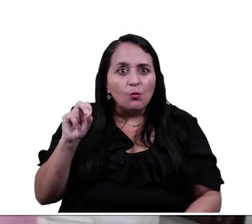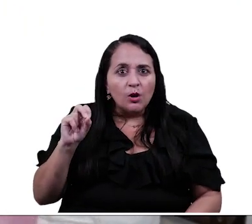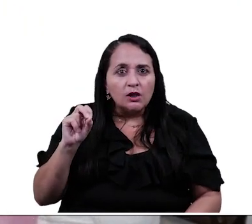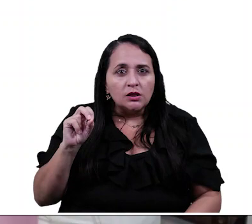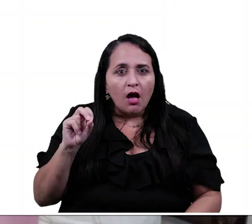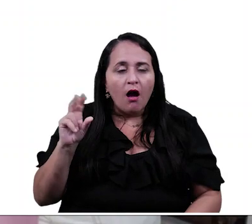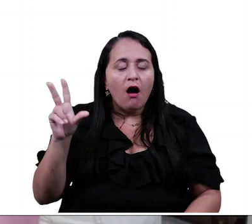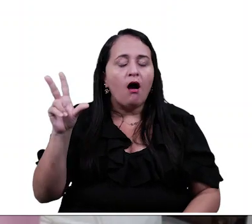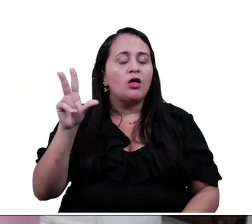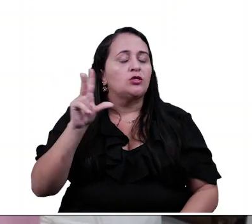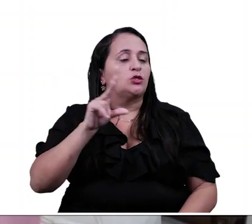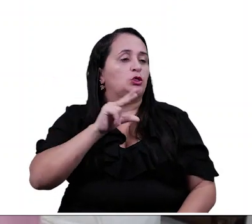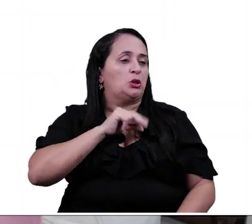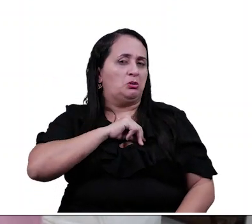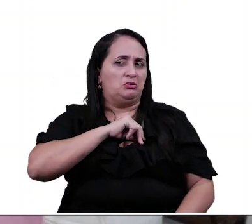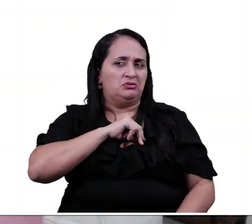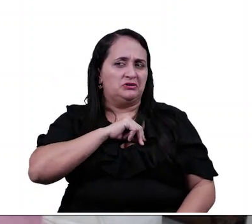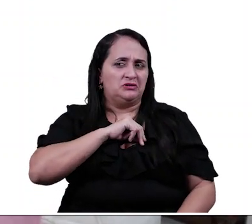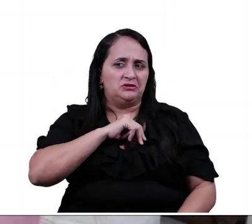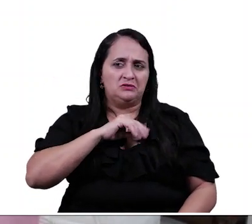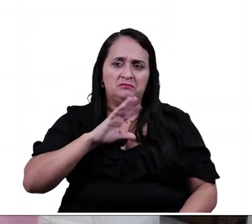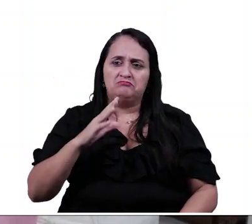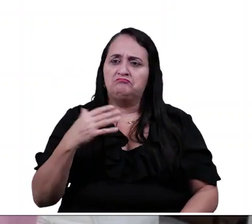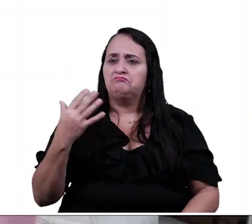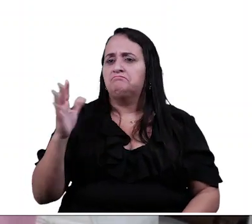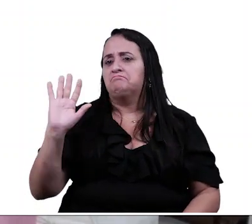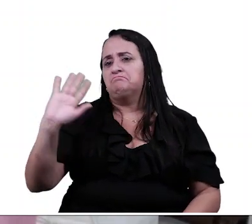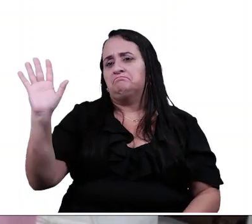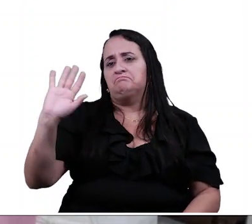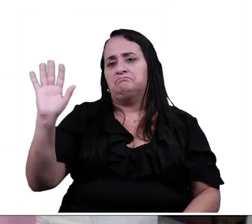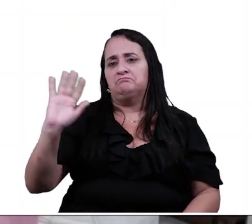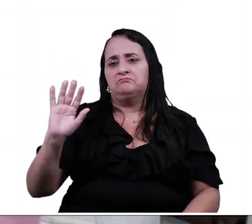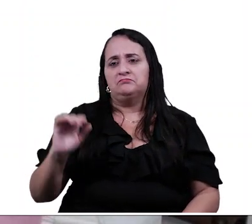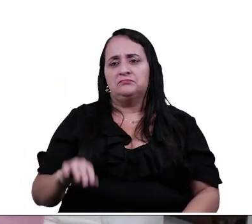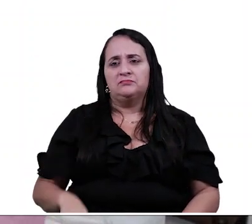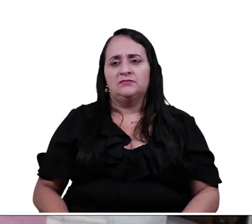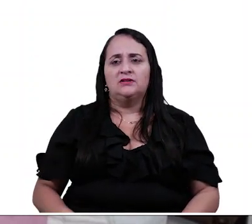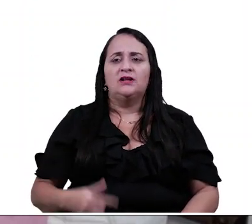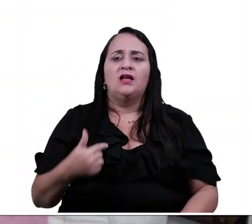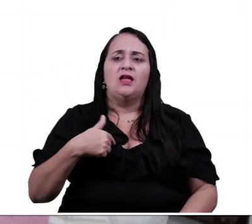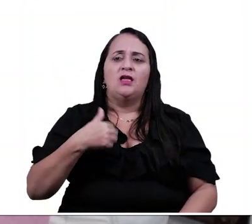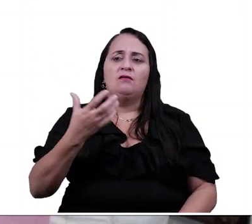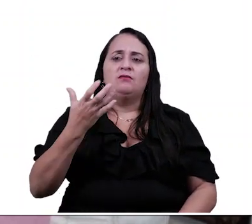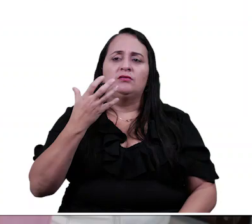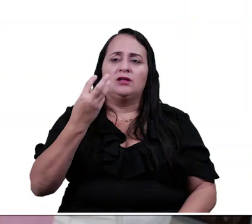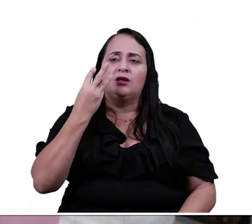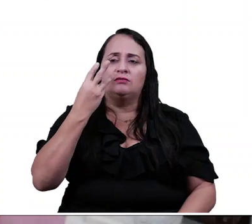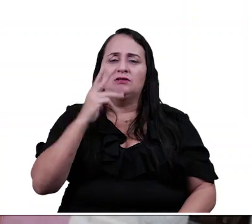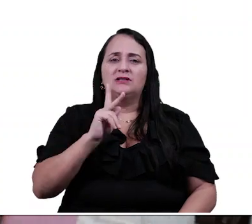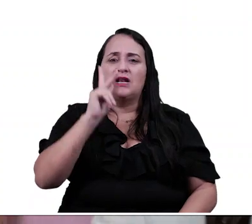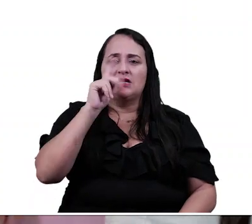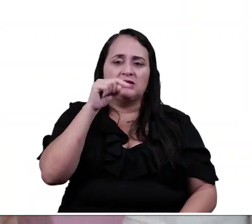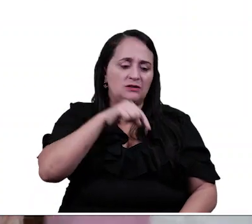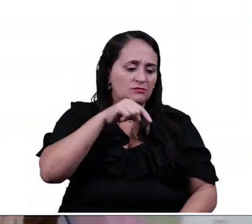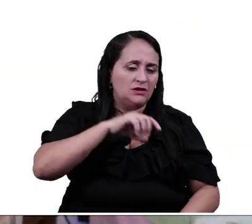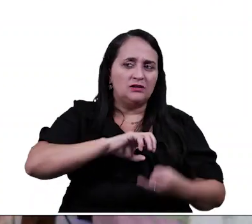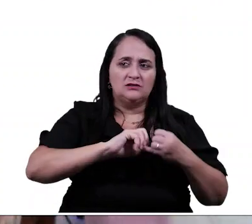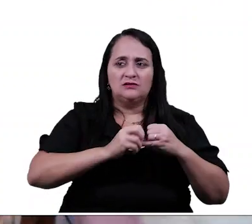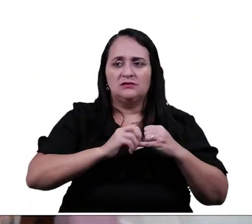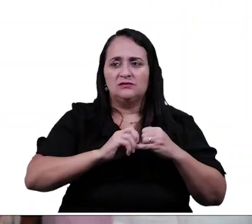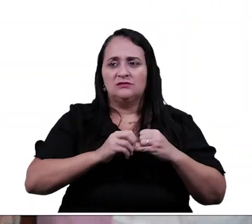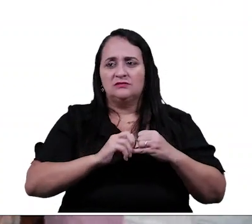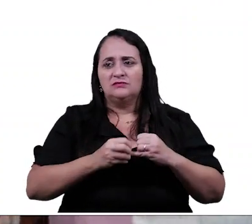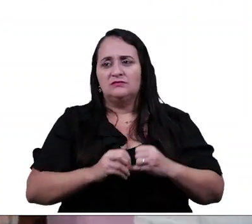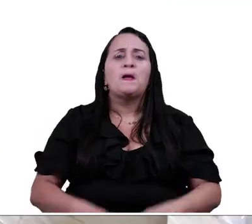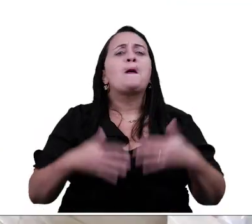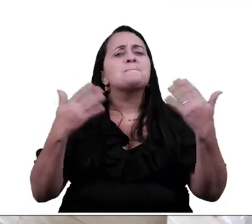25,50? Nossa, quer saber se é o triplo? Eu prefiro comprar 3 quilos do Carioquinha mesmo. Pesa pra mim, por